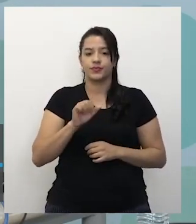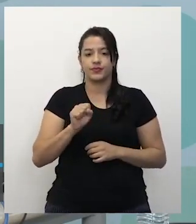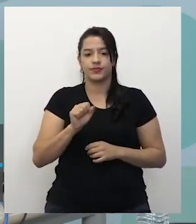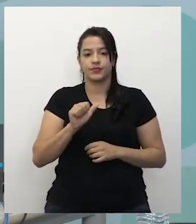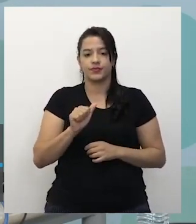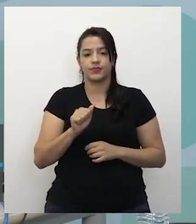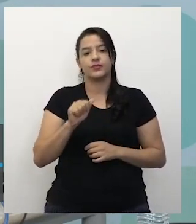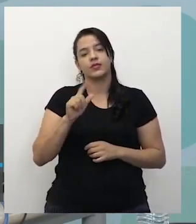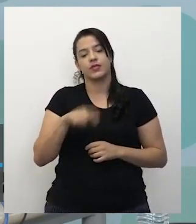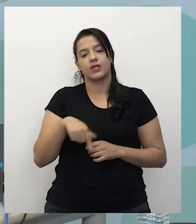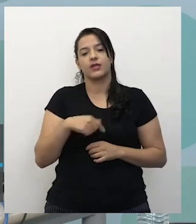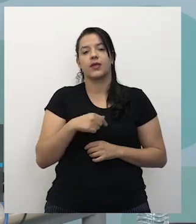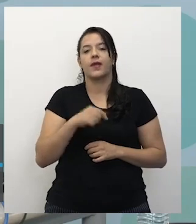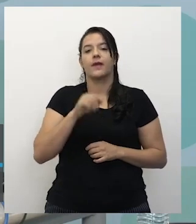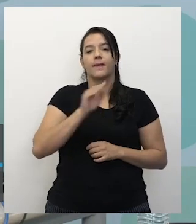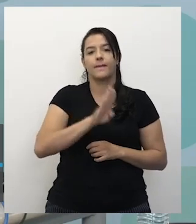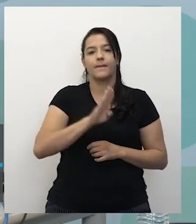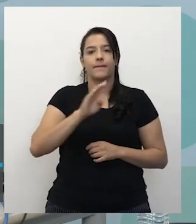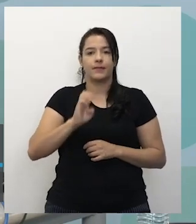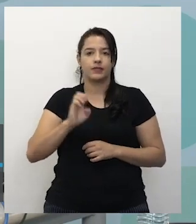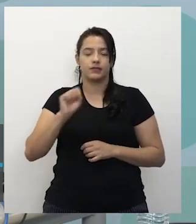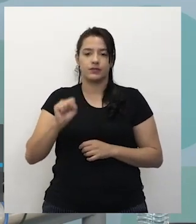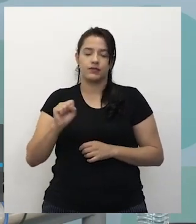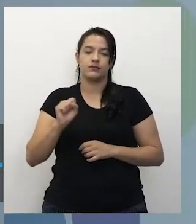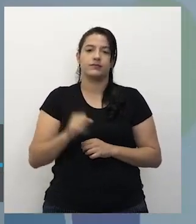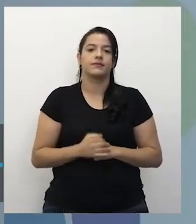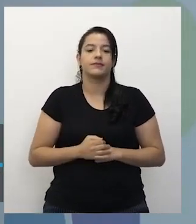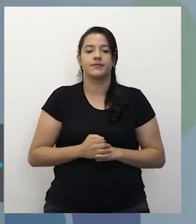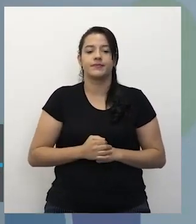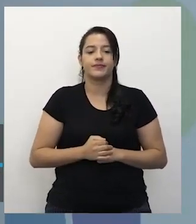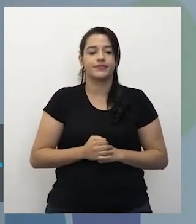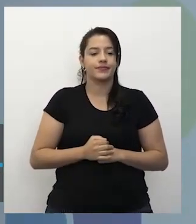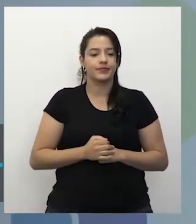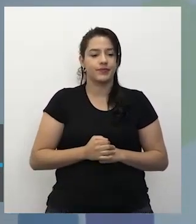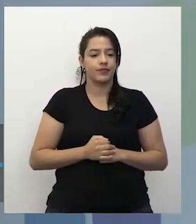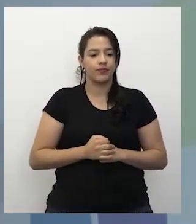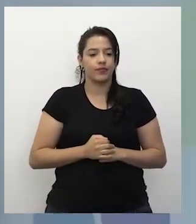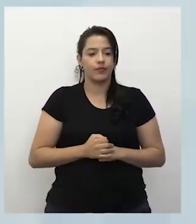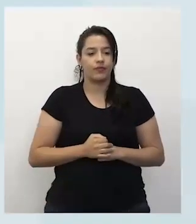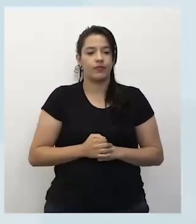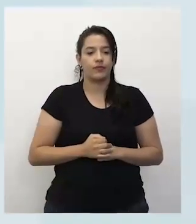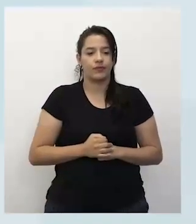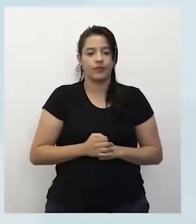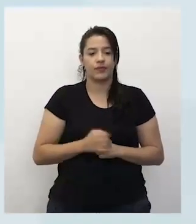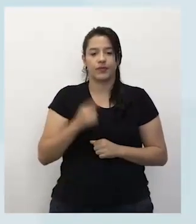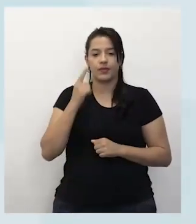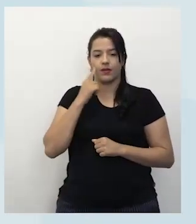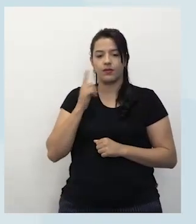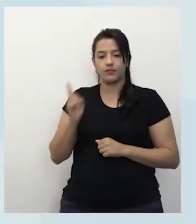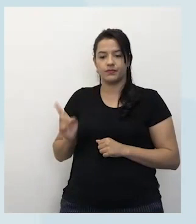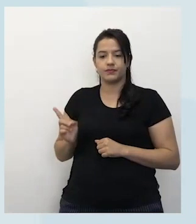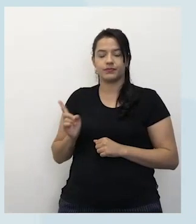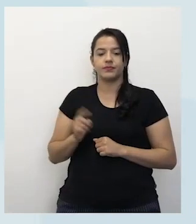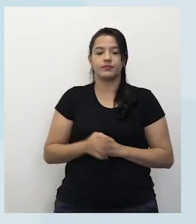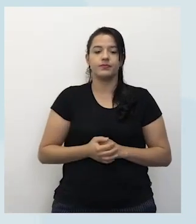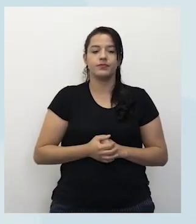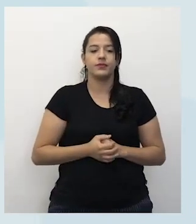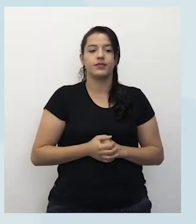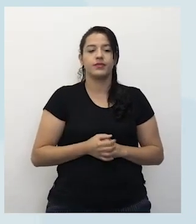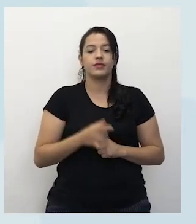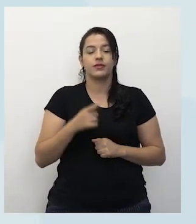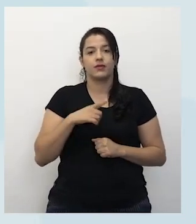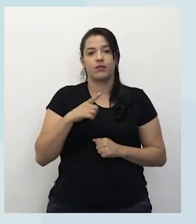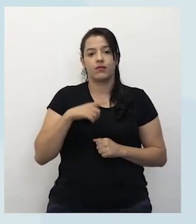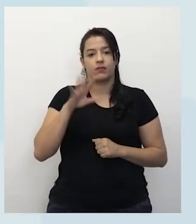como BTS, não okay. BTS. É, okay? Thank you, João. Então, olha só, vamos dar uma olhadinha aqui, ó, mas na pronúncia. A gente colocou aqui, isso